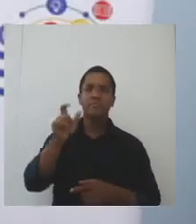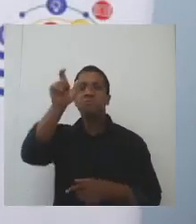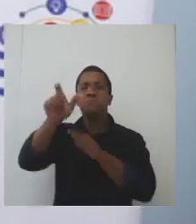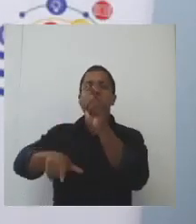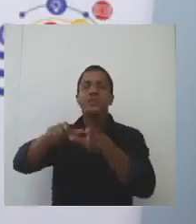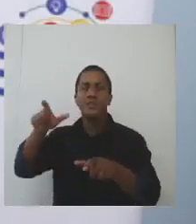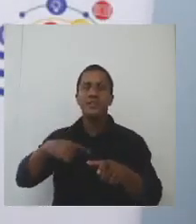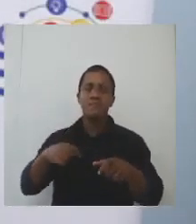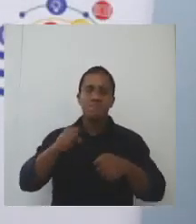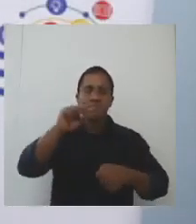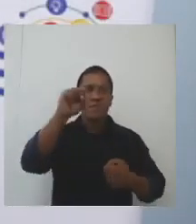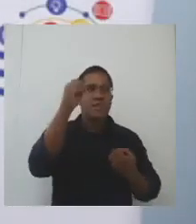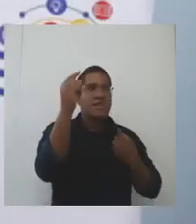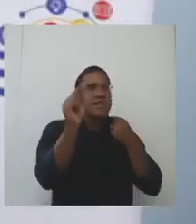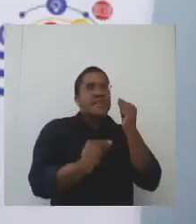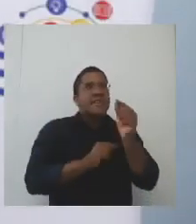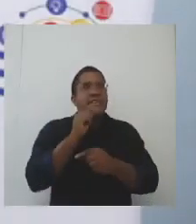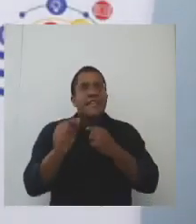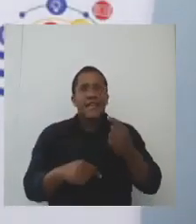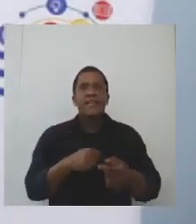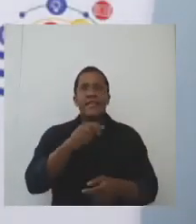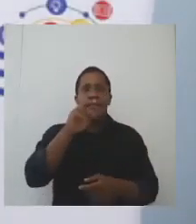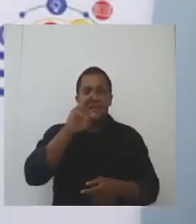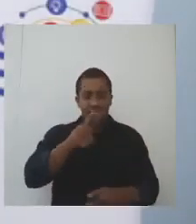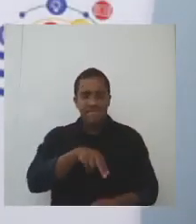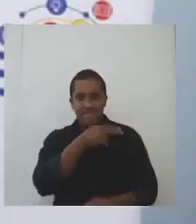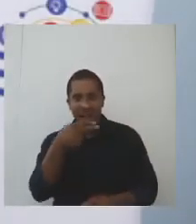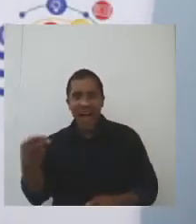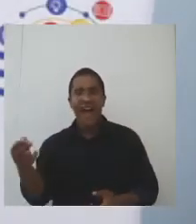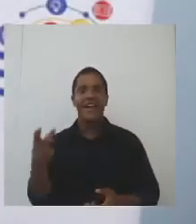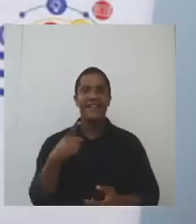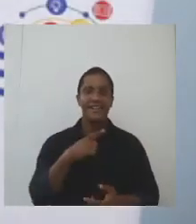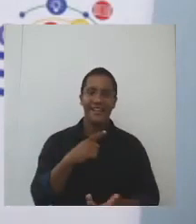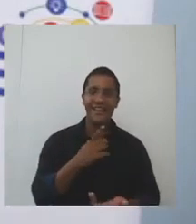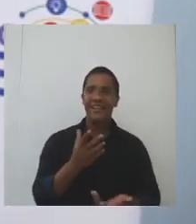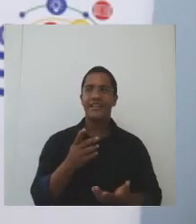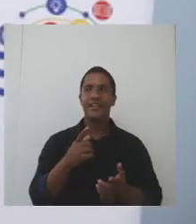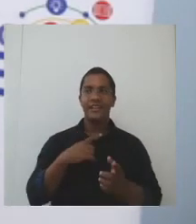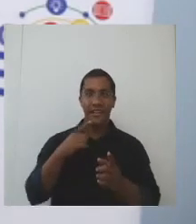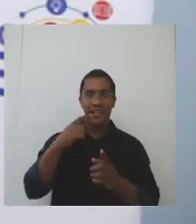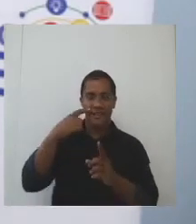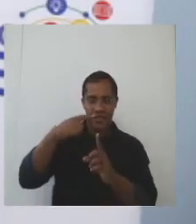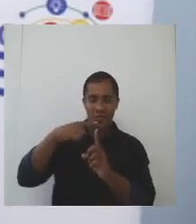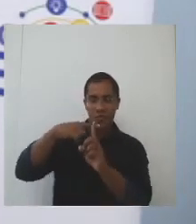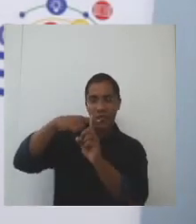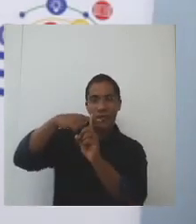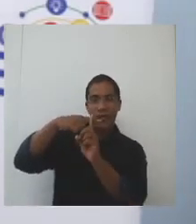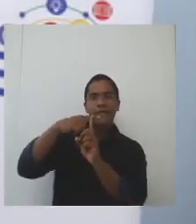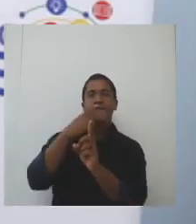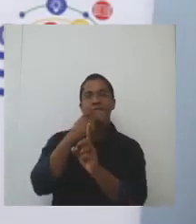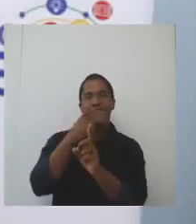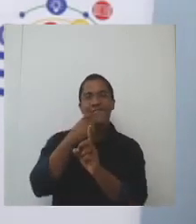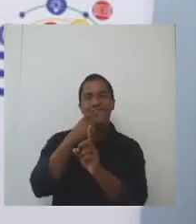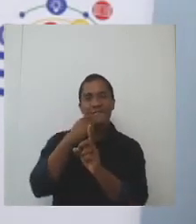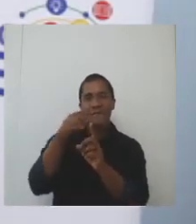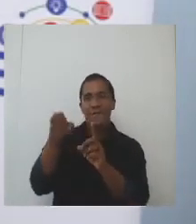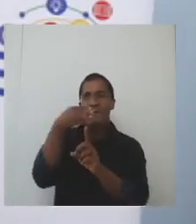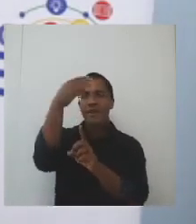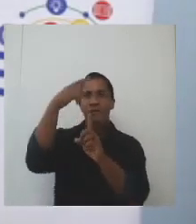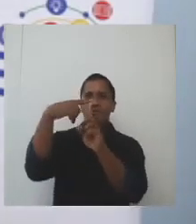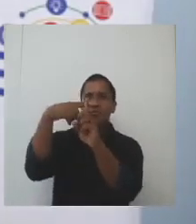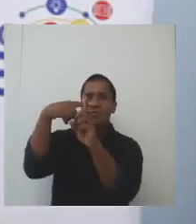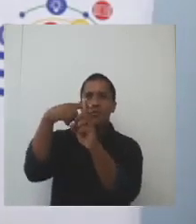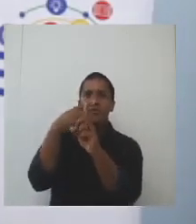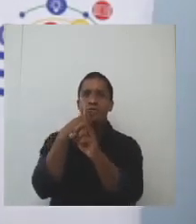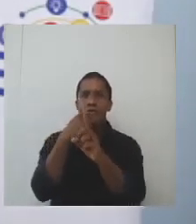o heroísmo por parte dos nossos padres, né, assim? Temos lá a nossa bandeira, uma cruz vermelha, porque tivemos a atuação com